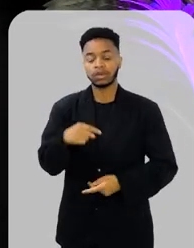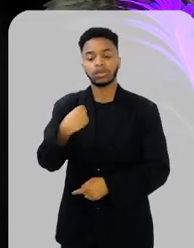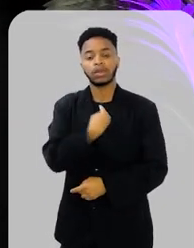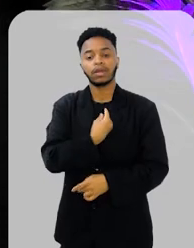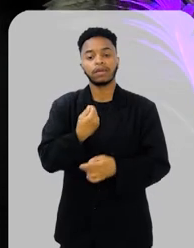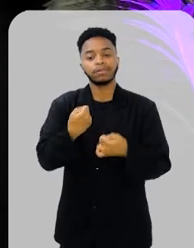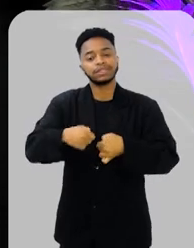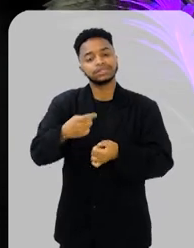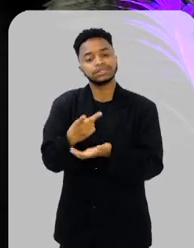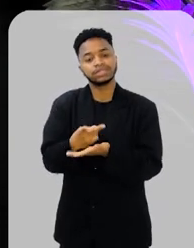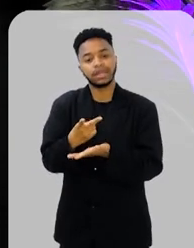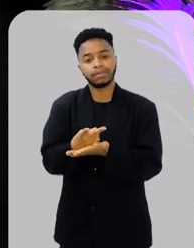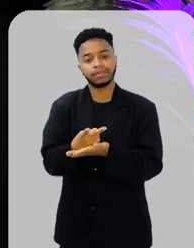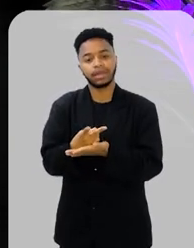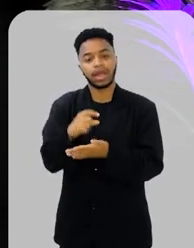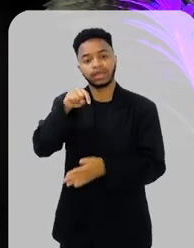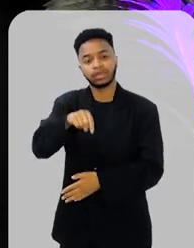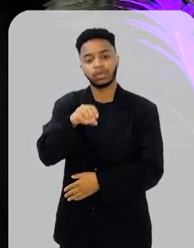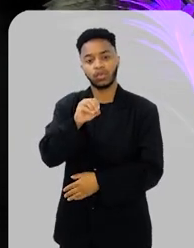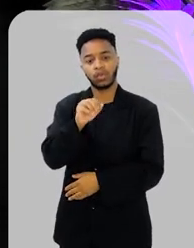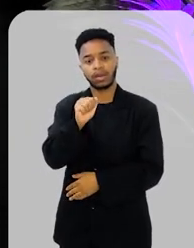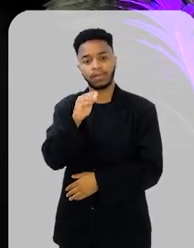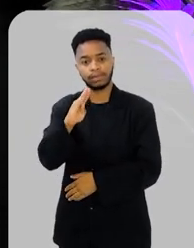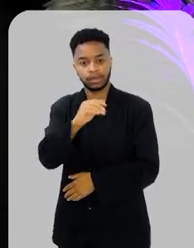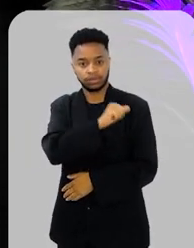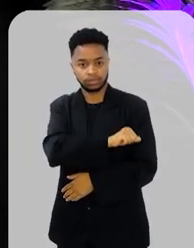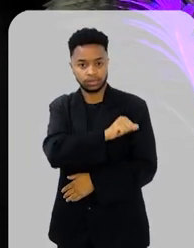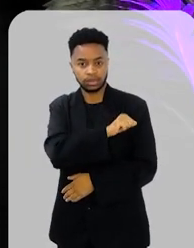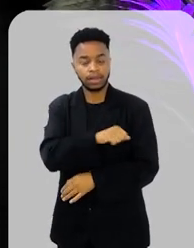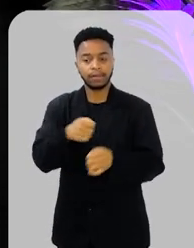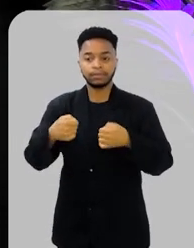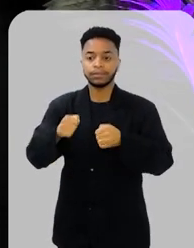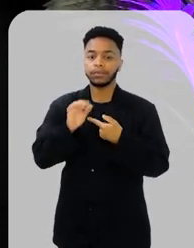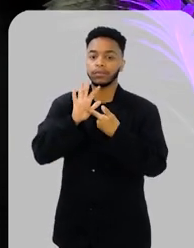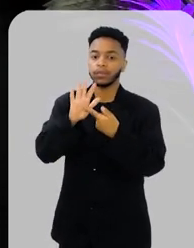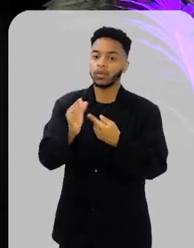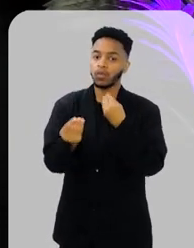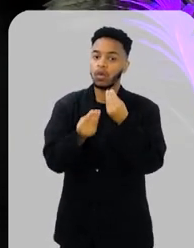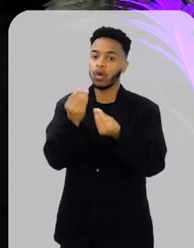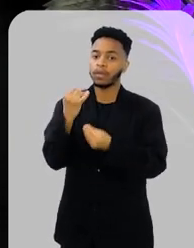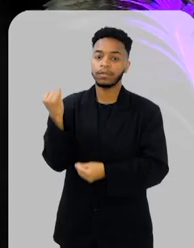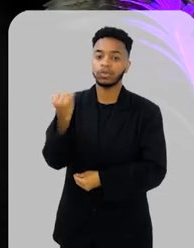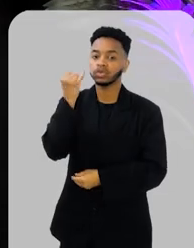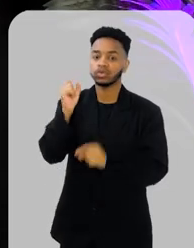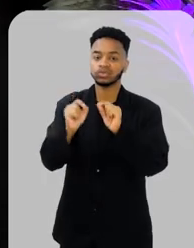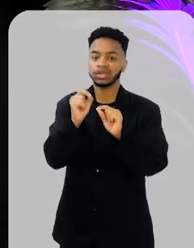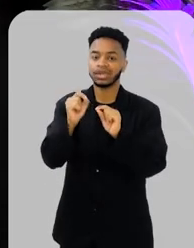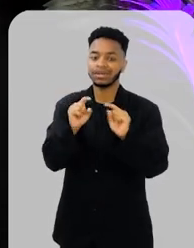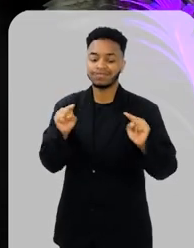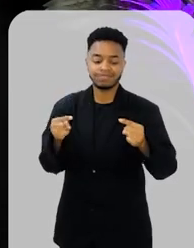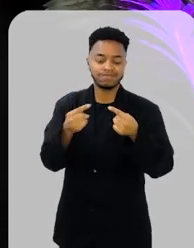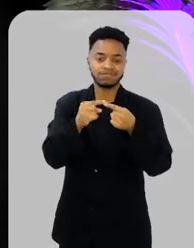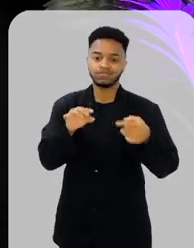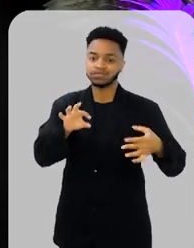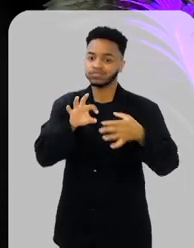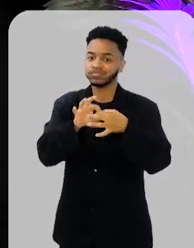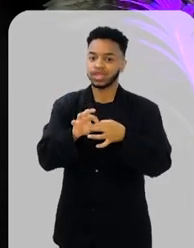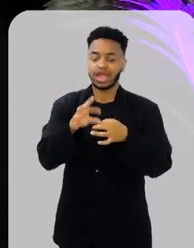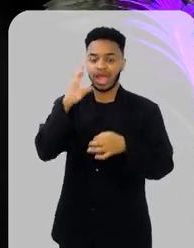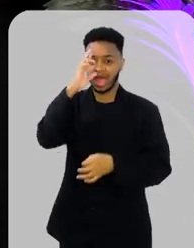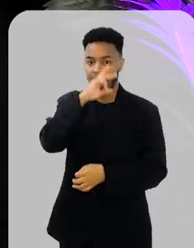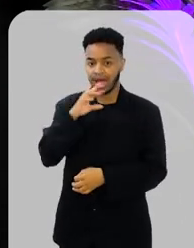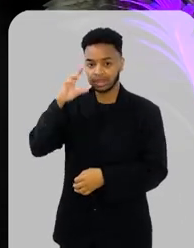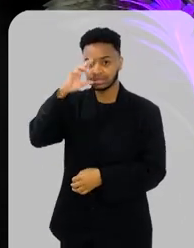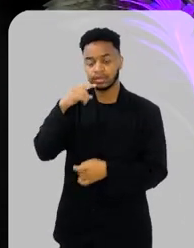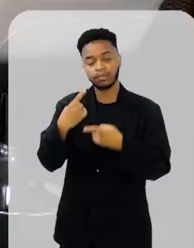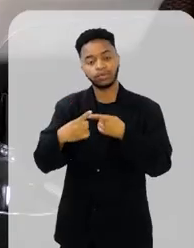a gente tem feito muito isso aqui na OAB Rio, destacar a importância de racializar essa discussão. Quando a